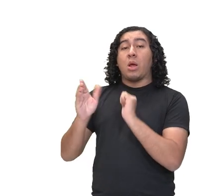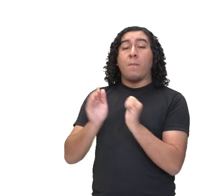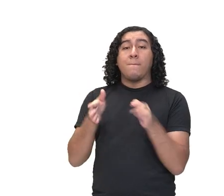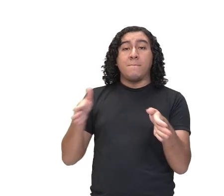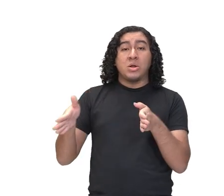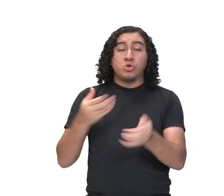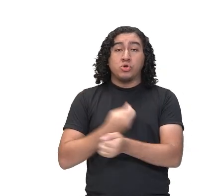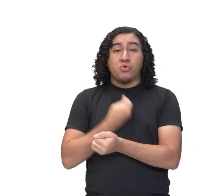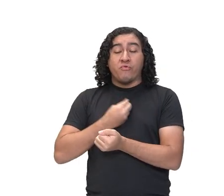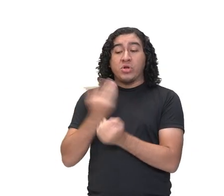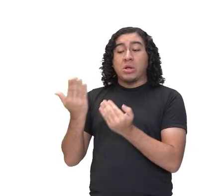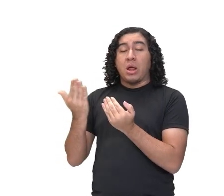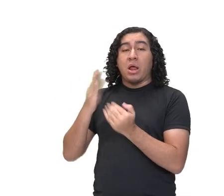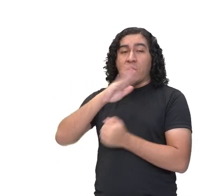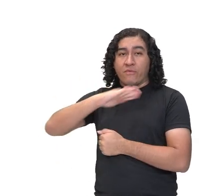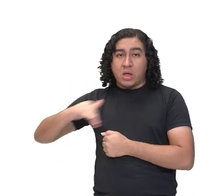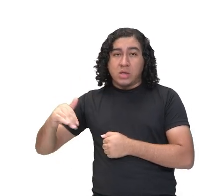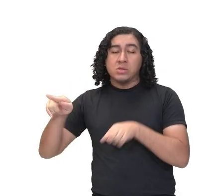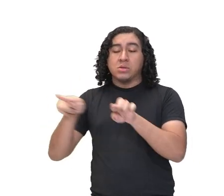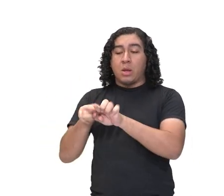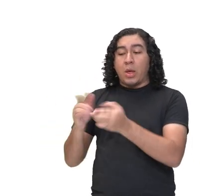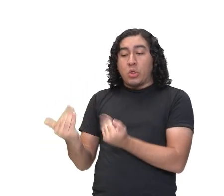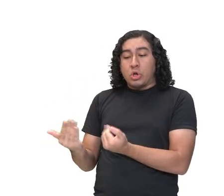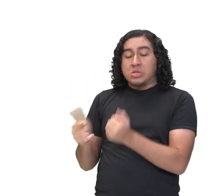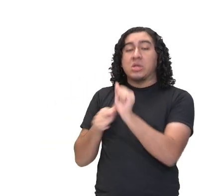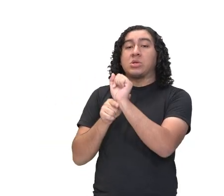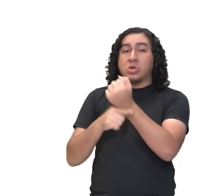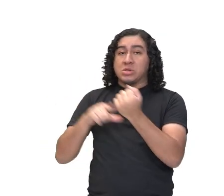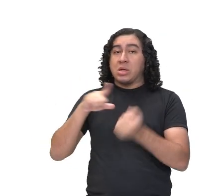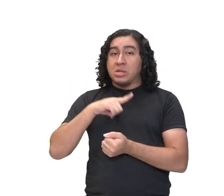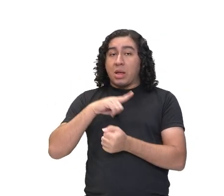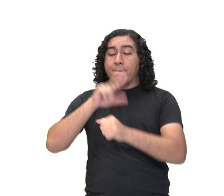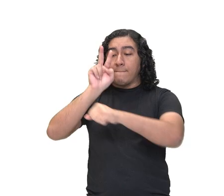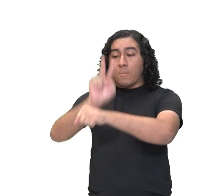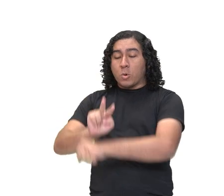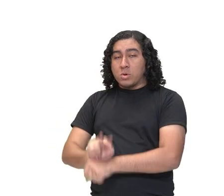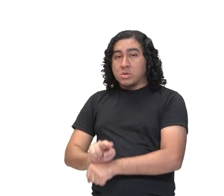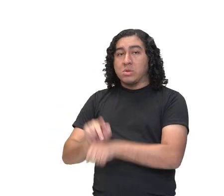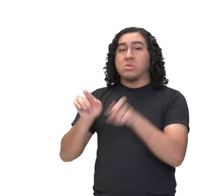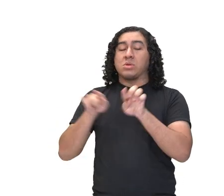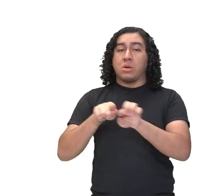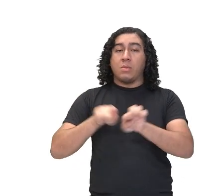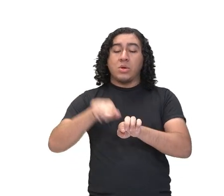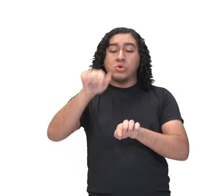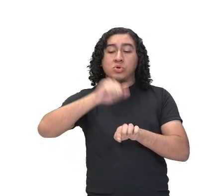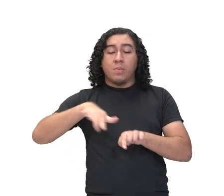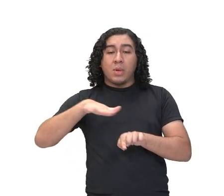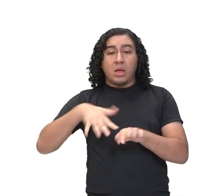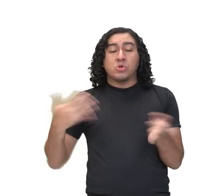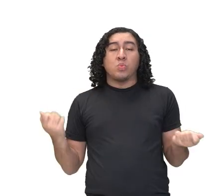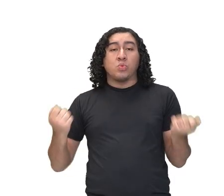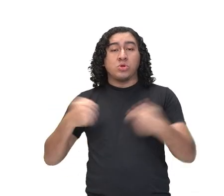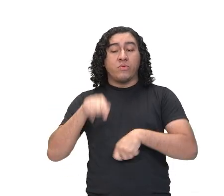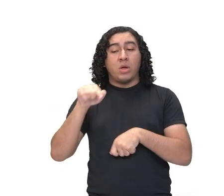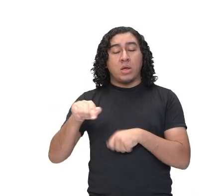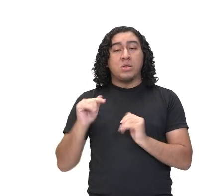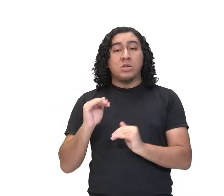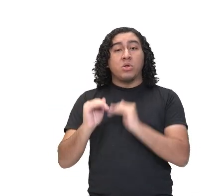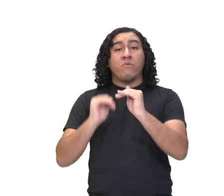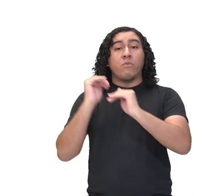sejam resguardadas, assegurando proteção e espaços favoráveis ao seu